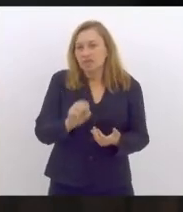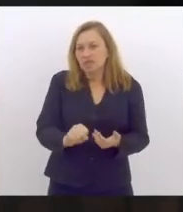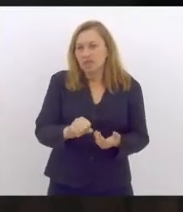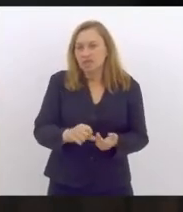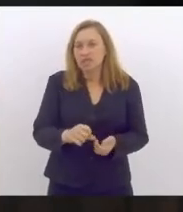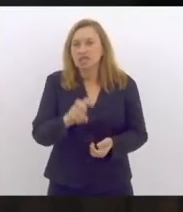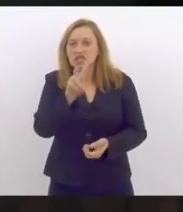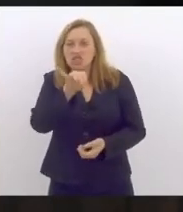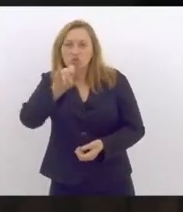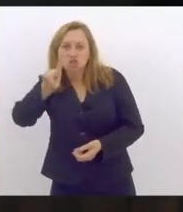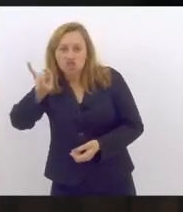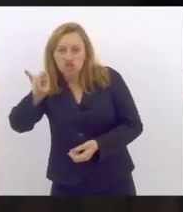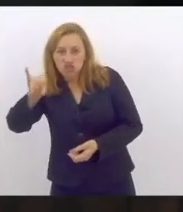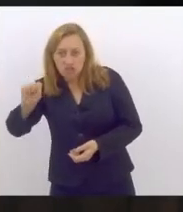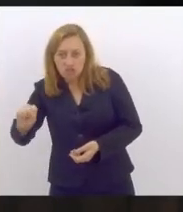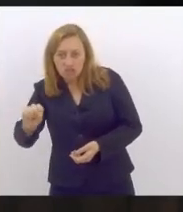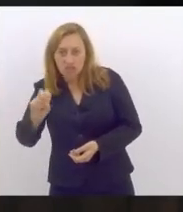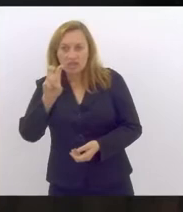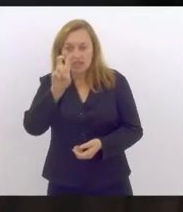ano.